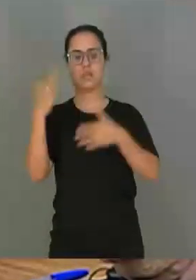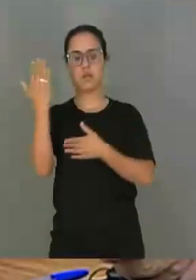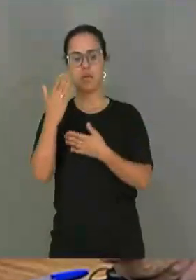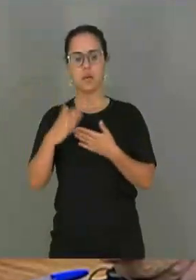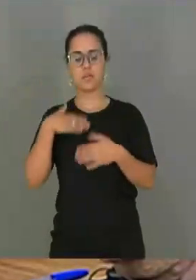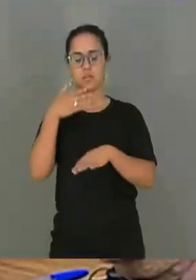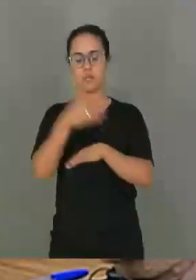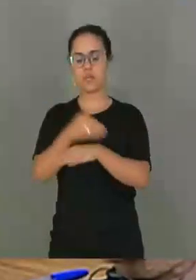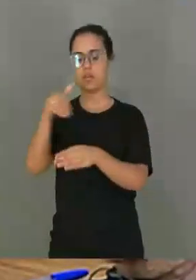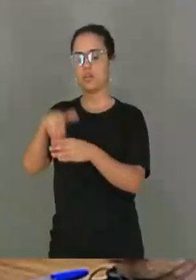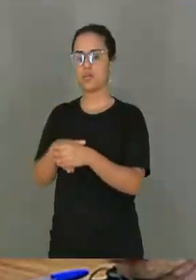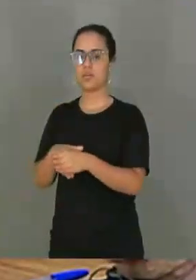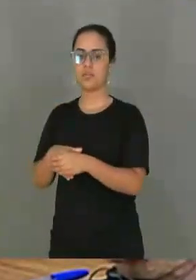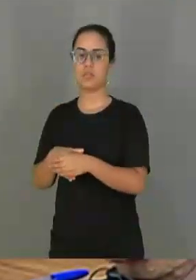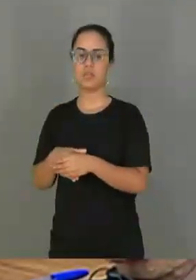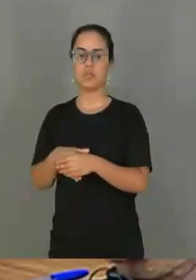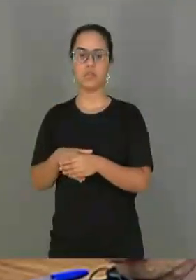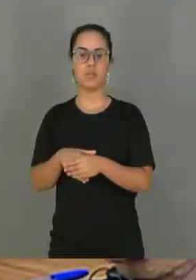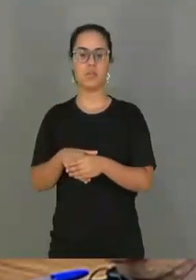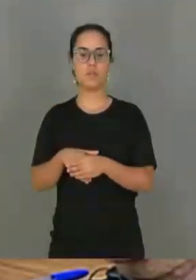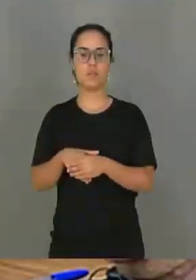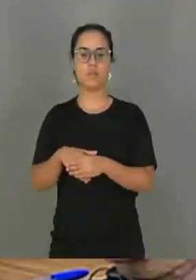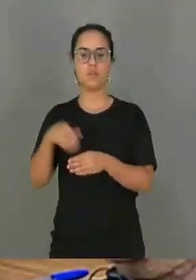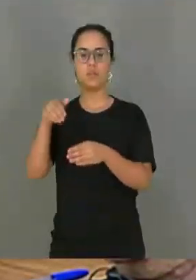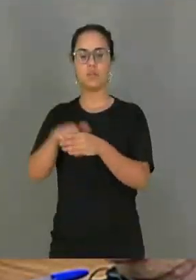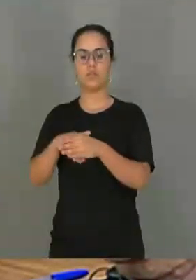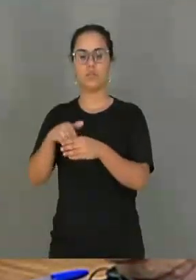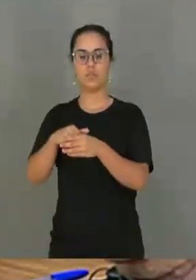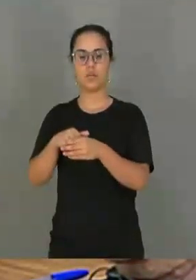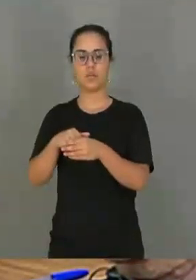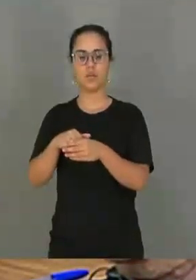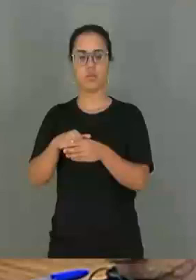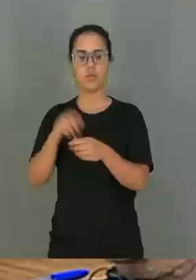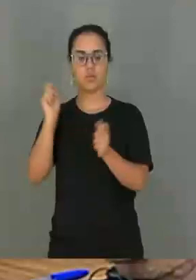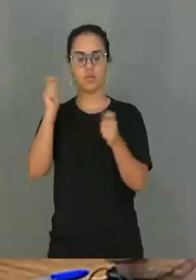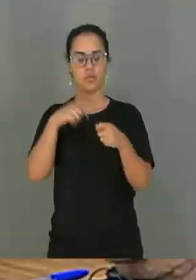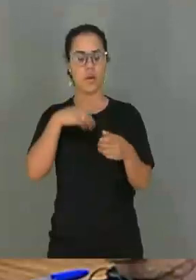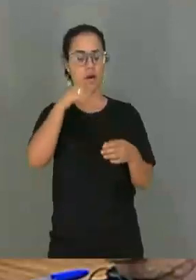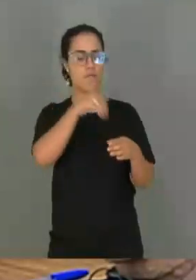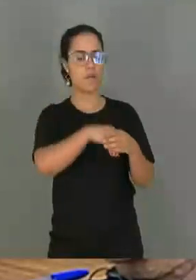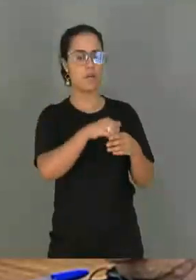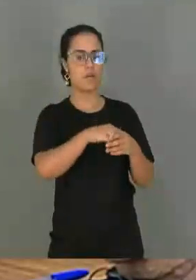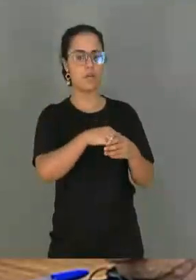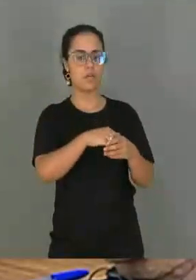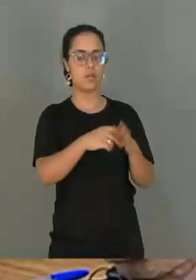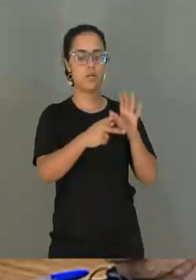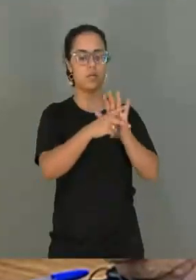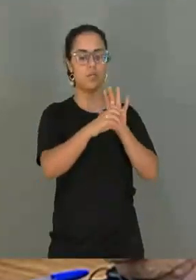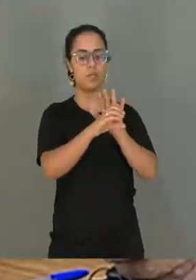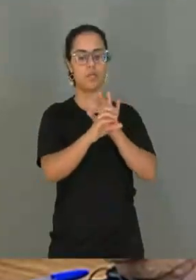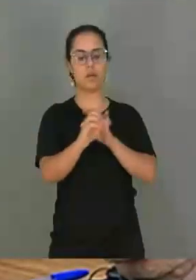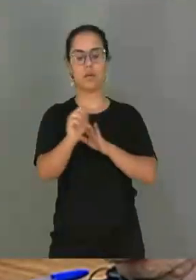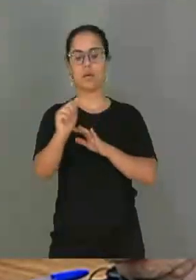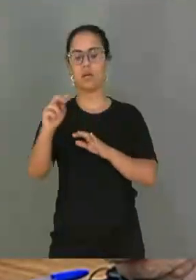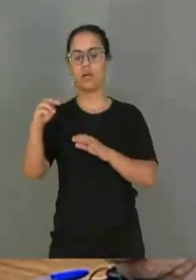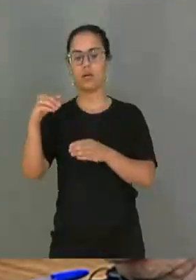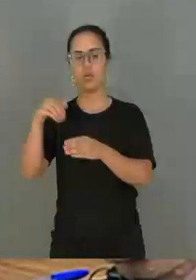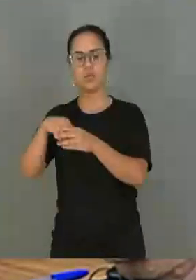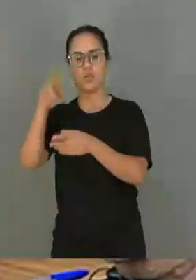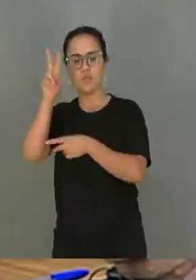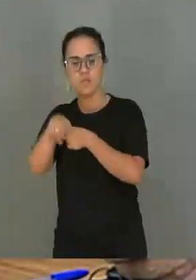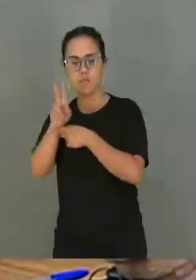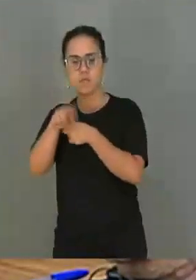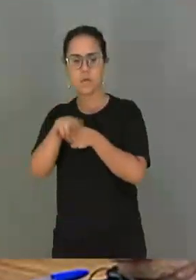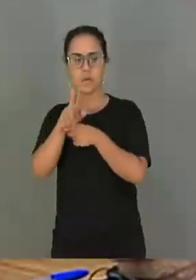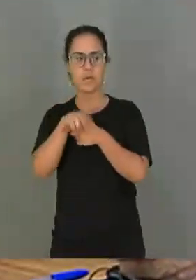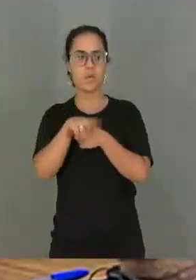eleições, que era o voto auditável, a votação da PEC do voto auditável. E nessa